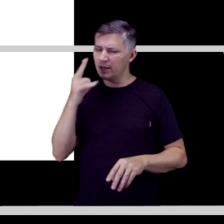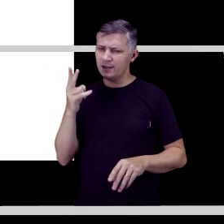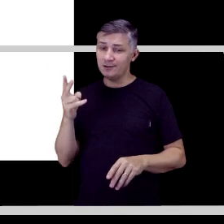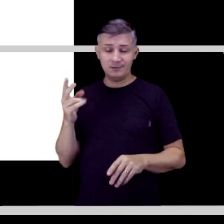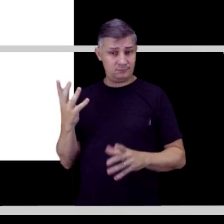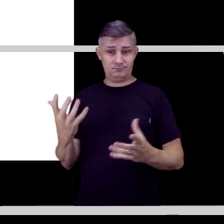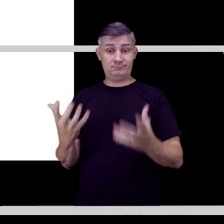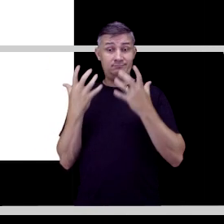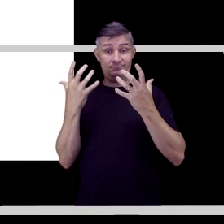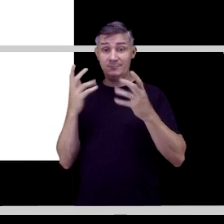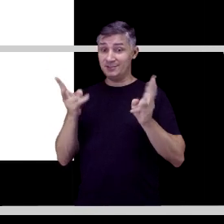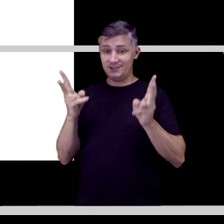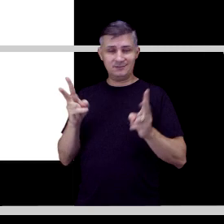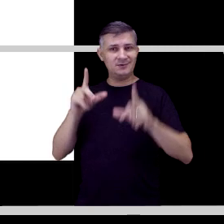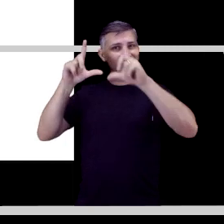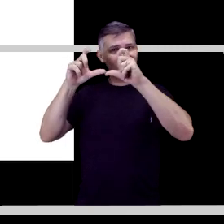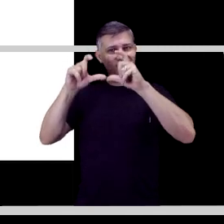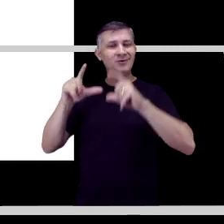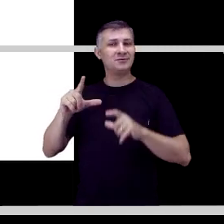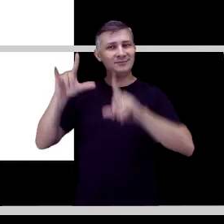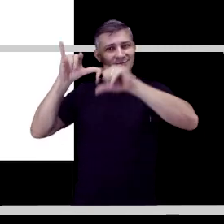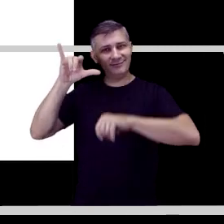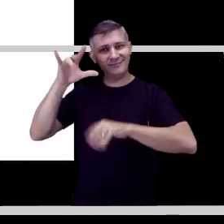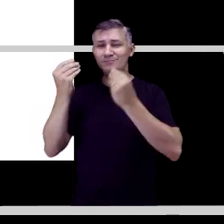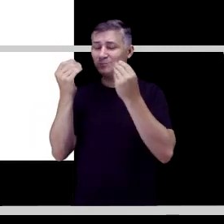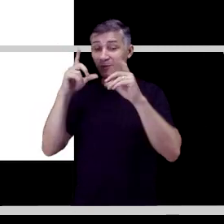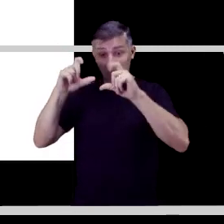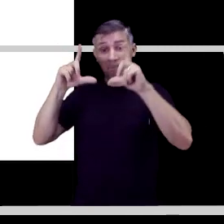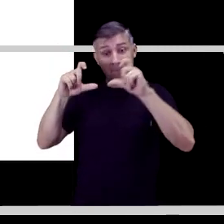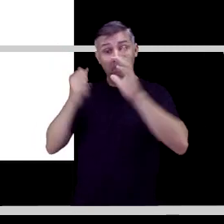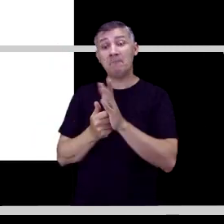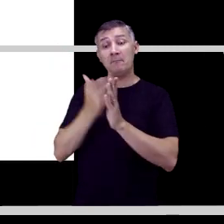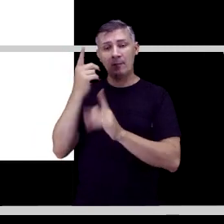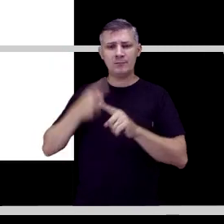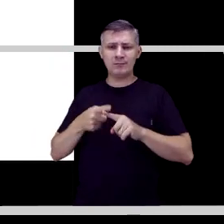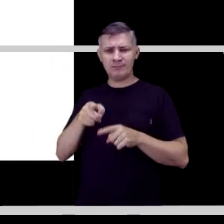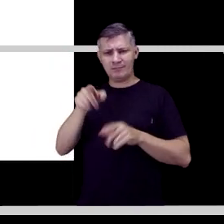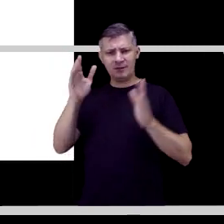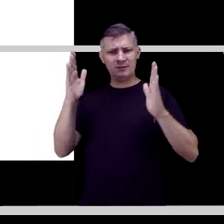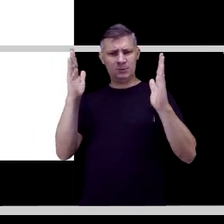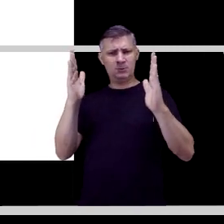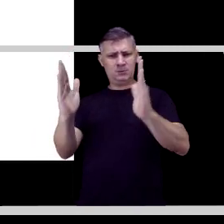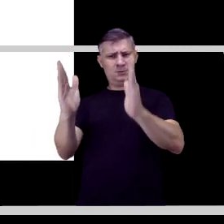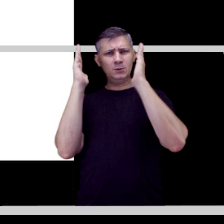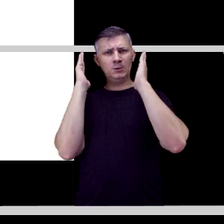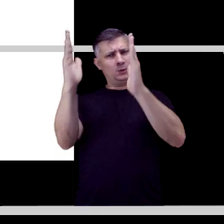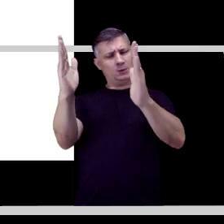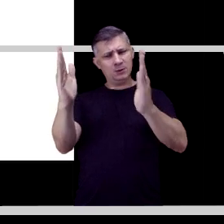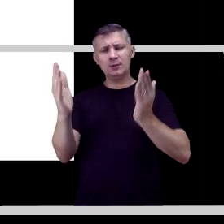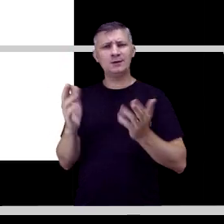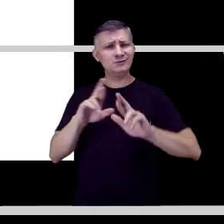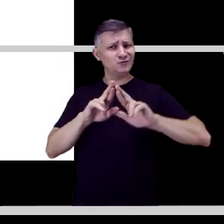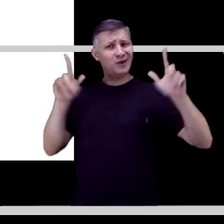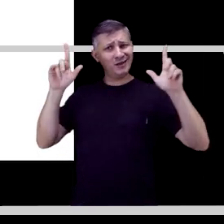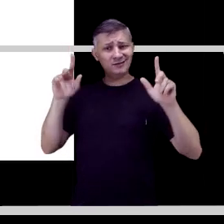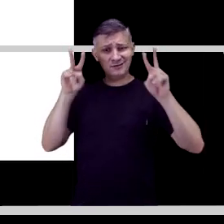esse desenho das sombras sobre o edifício. A entrada do museu, que parece hoje um dos espaços mais instagramáveis do museu, todo mundo tira